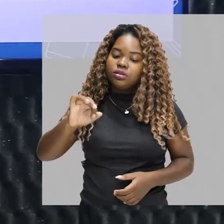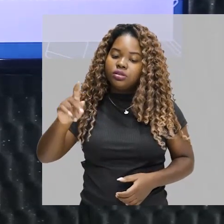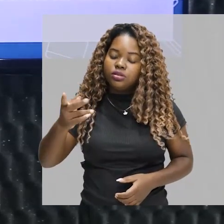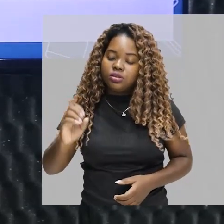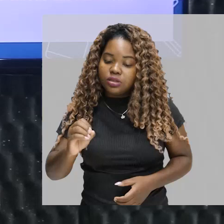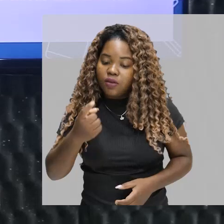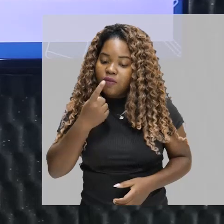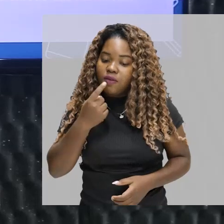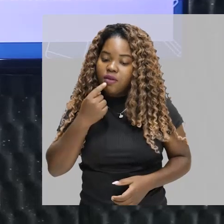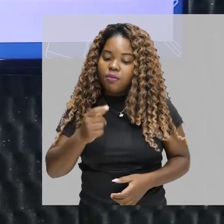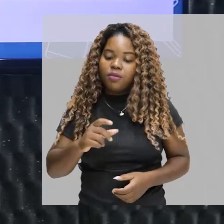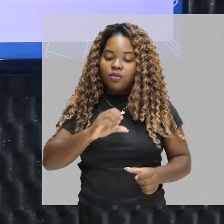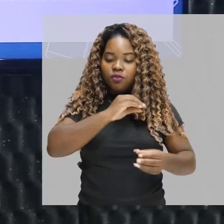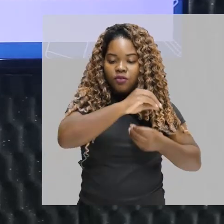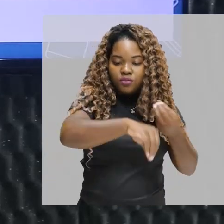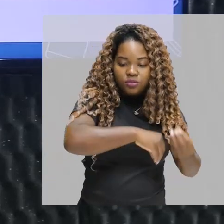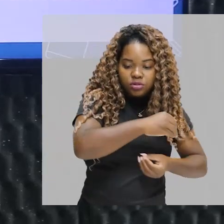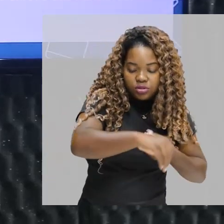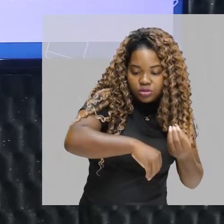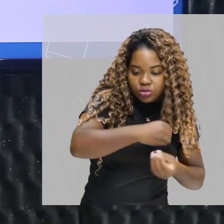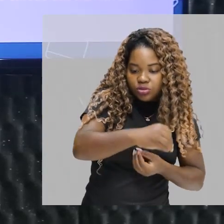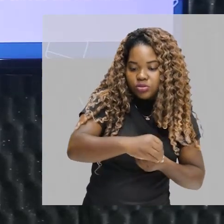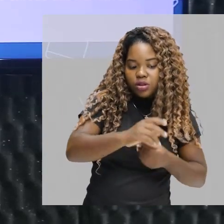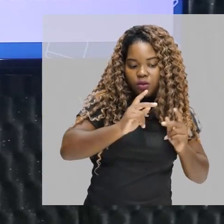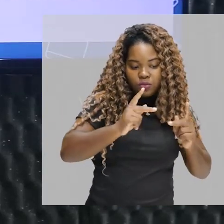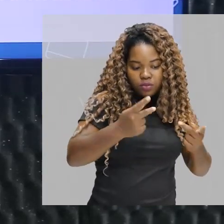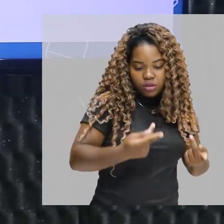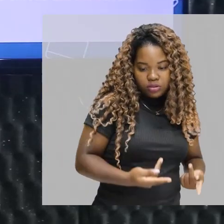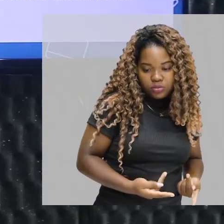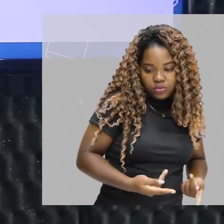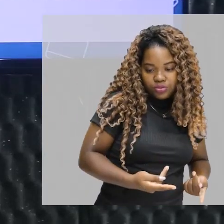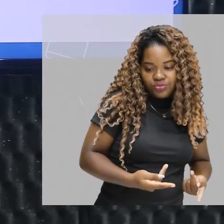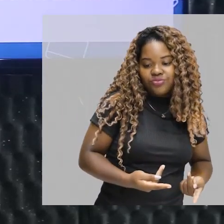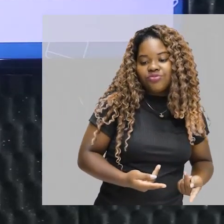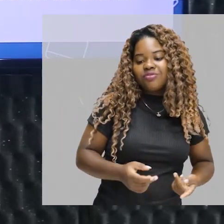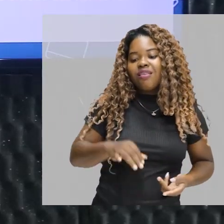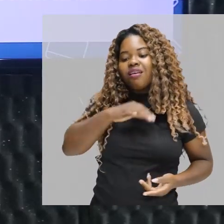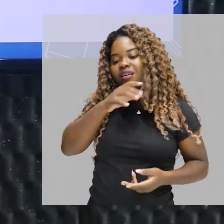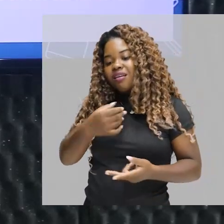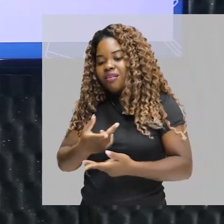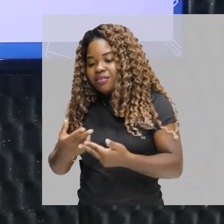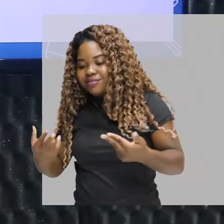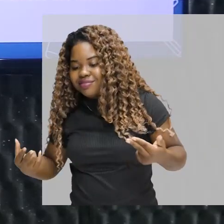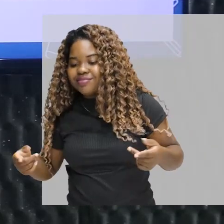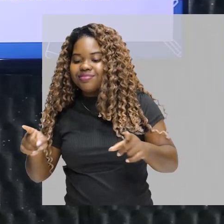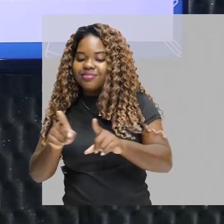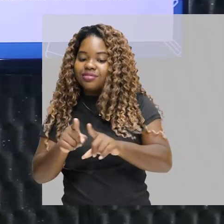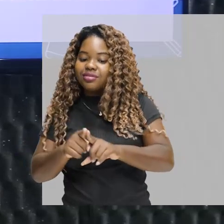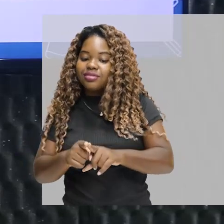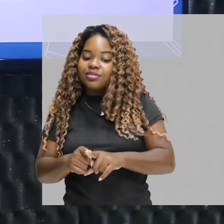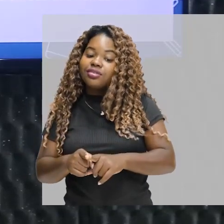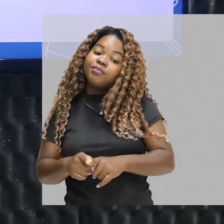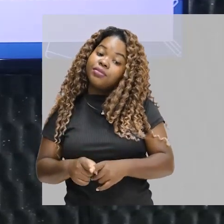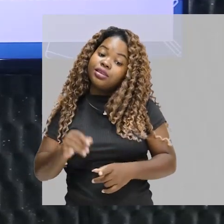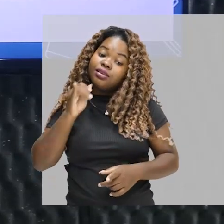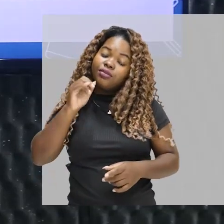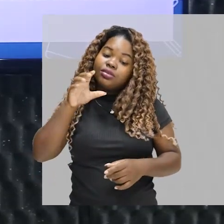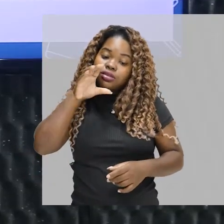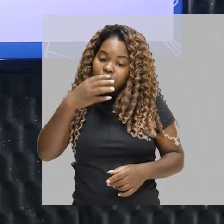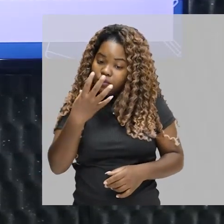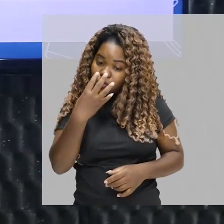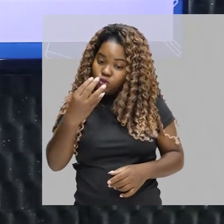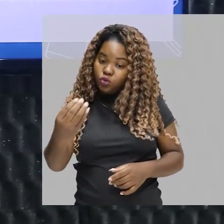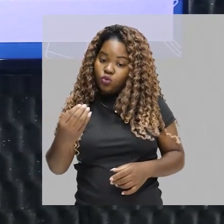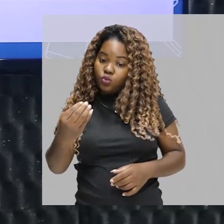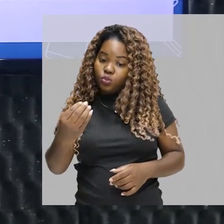misturar personagens humanos e animais, que no caso o lobo. O lobo é um animal que fala,